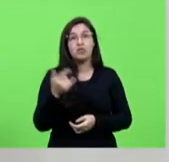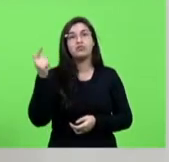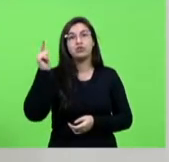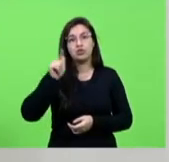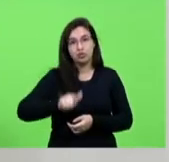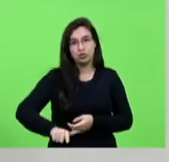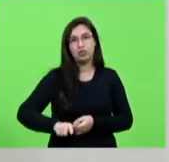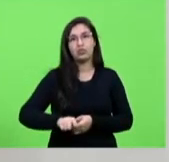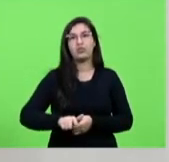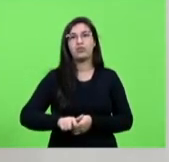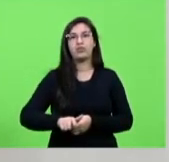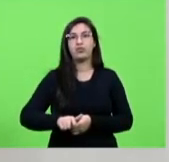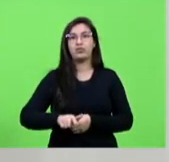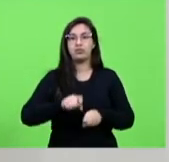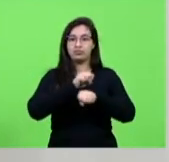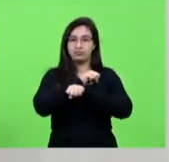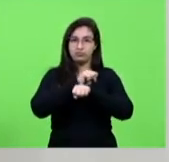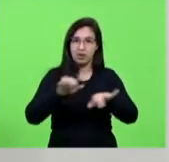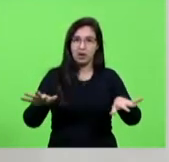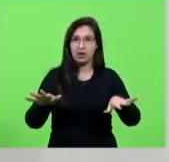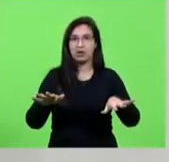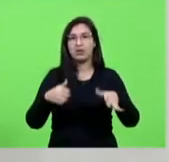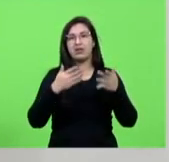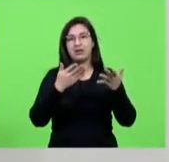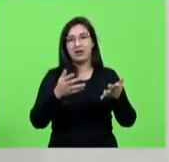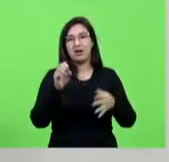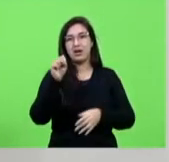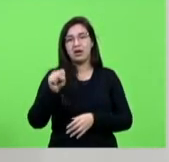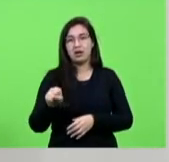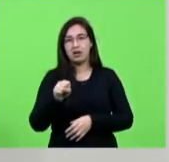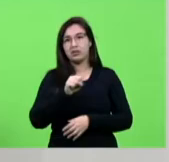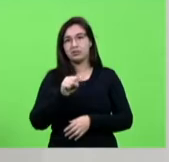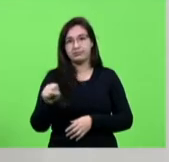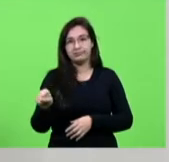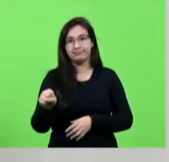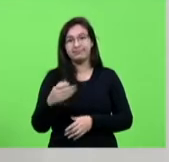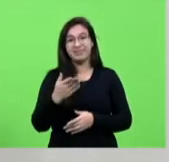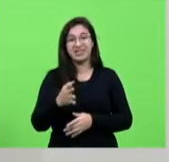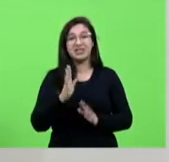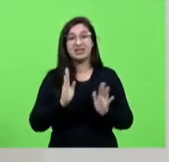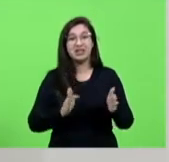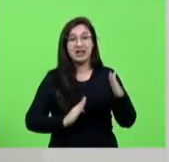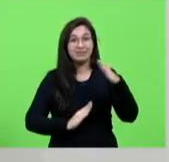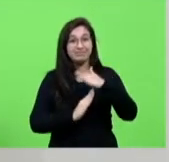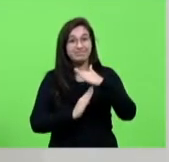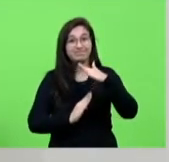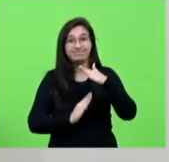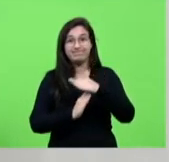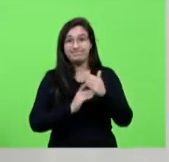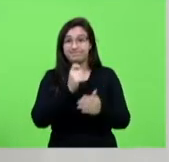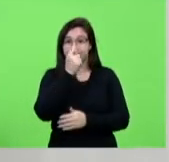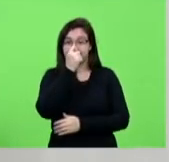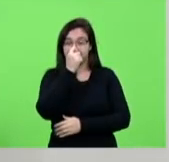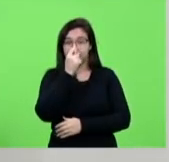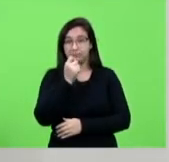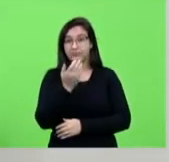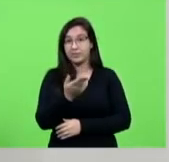o nosso sistema de saúde, que já opera no seu limite. O índice de ocupação de UTIs é